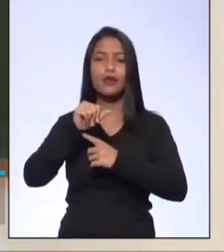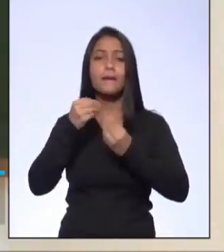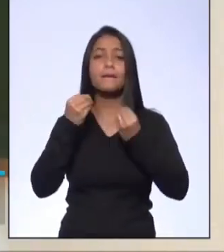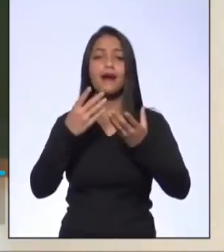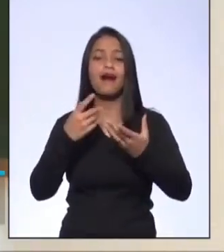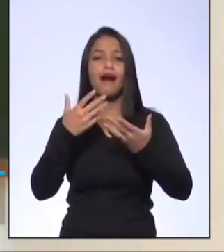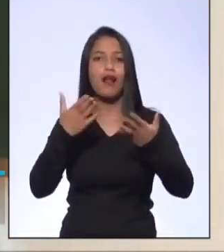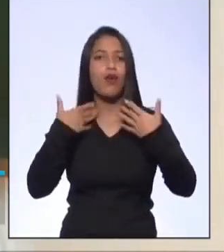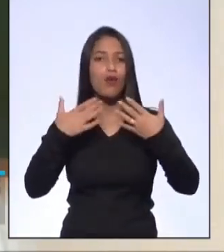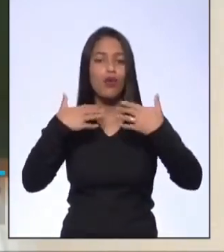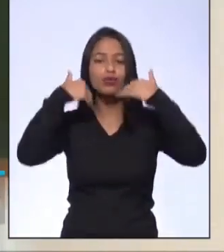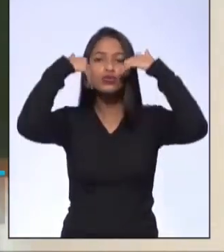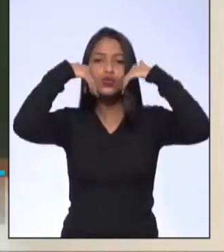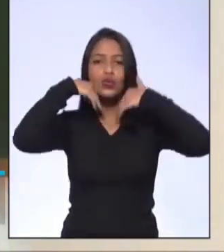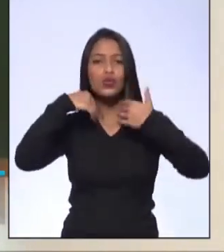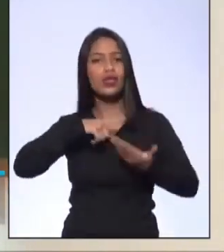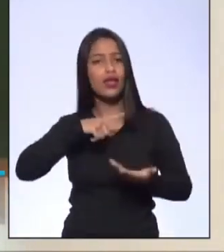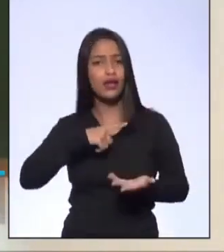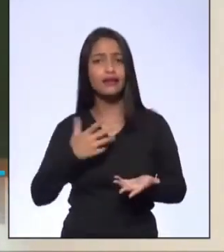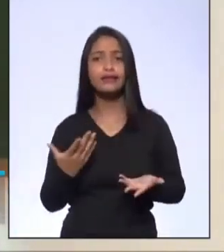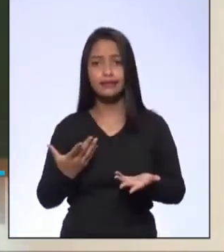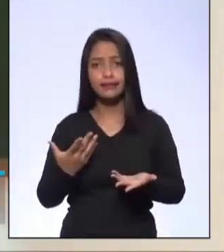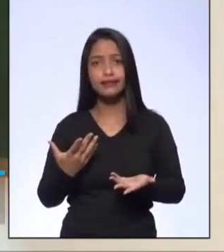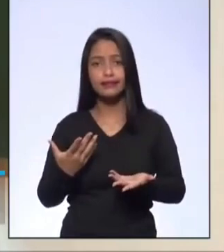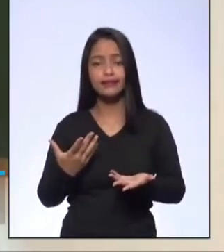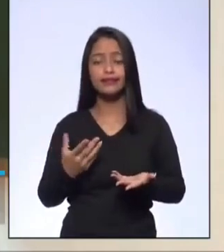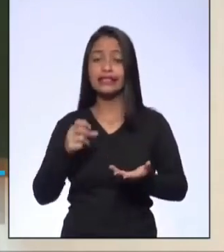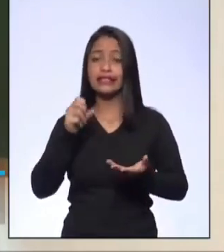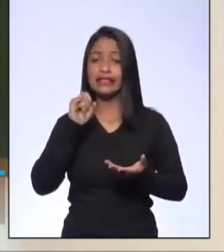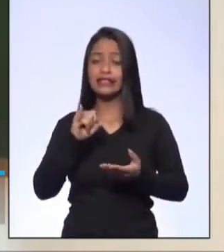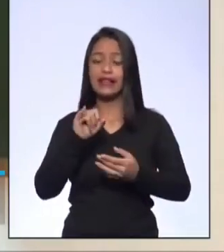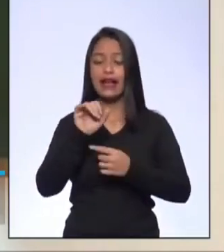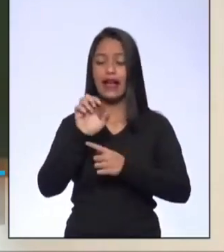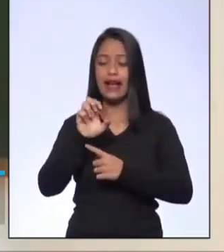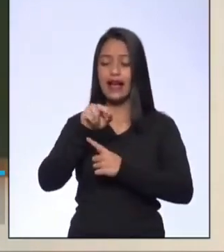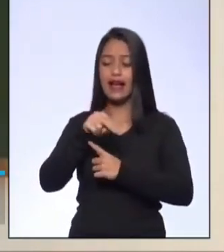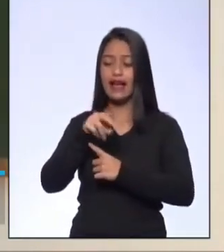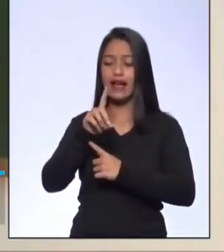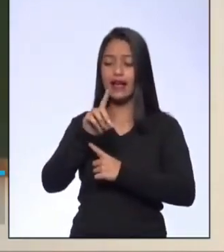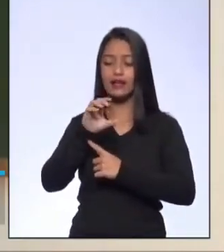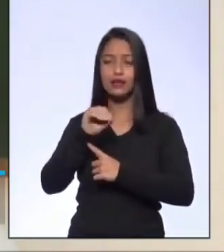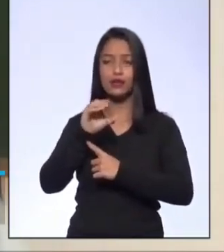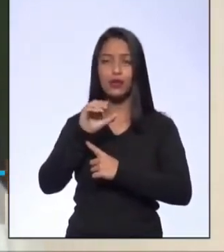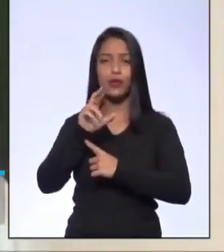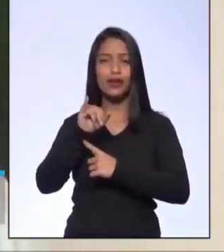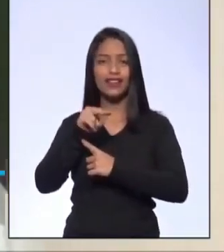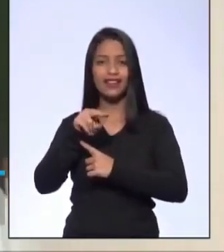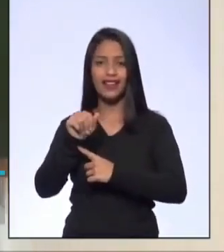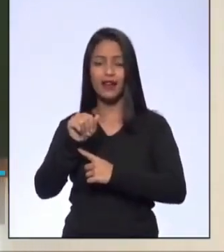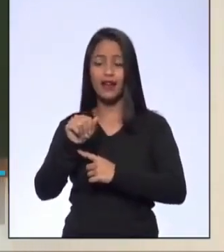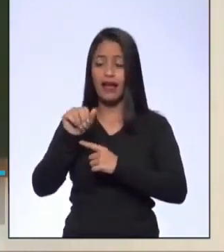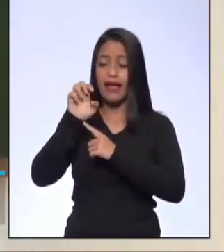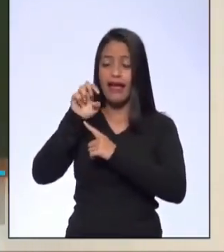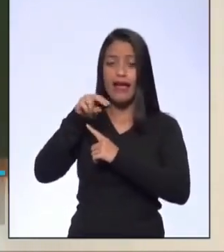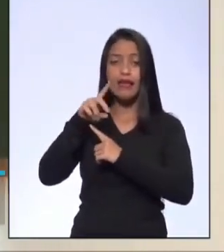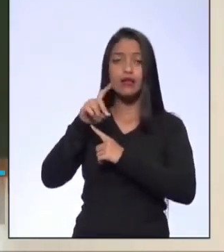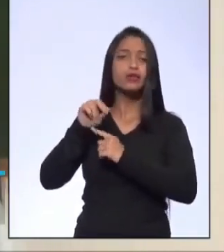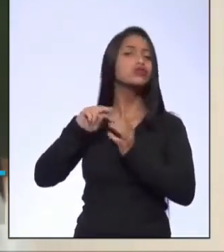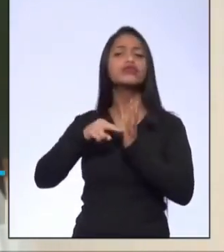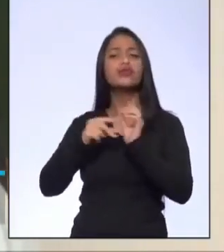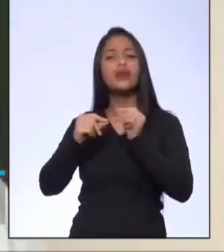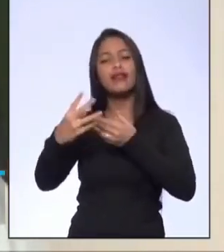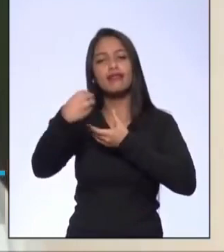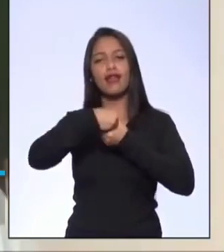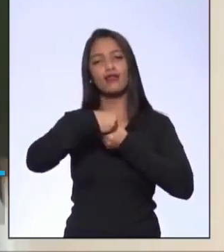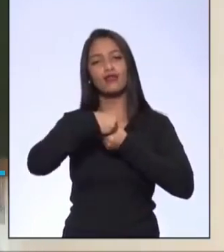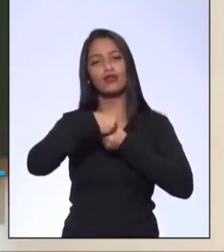corpo. Tá? Então, quando ela é endócrina, endo quer dizer dentro, exo quer dizer fora. Então, exócrina joga para